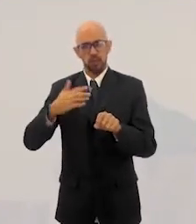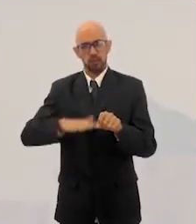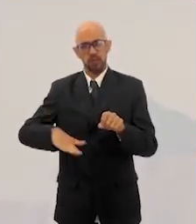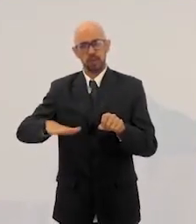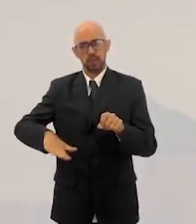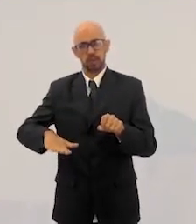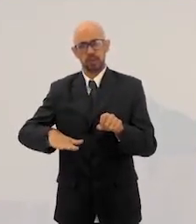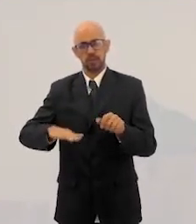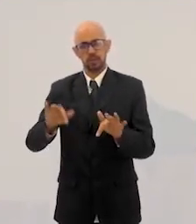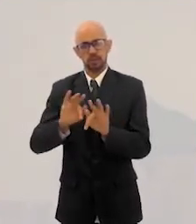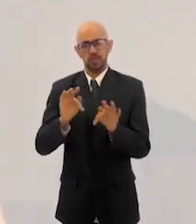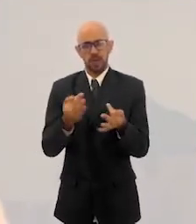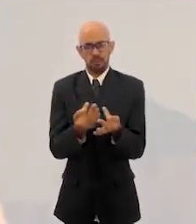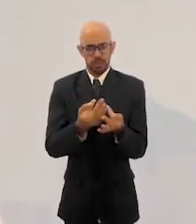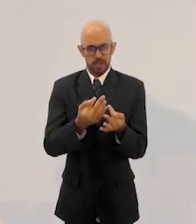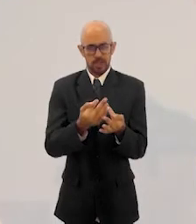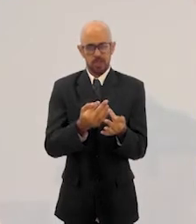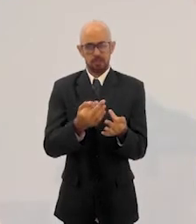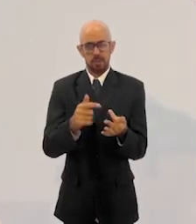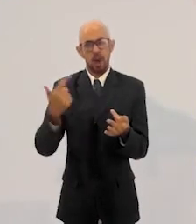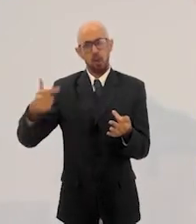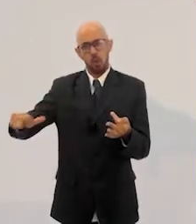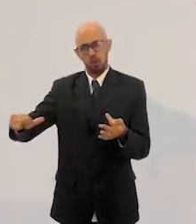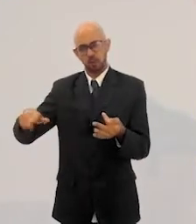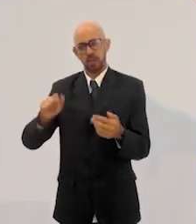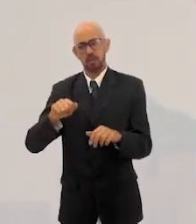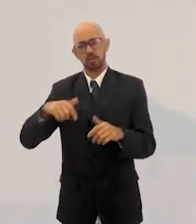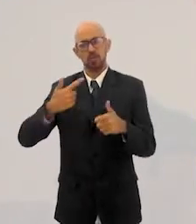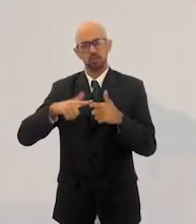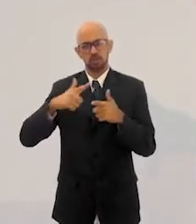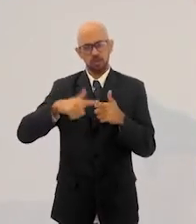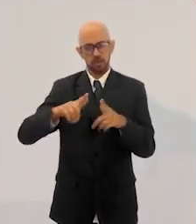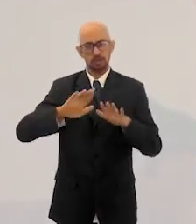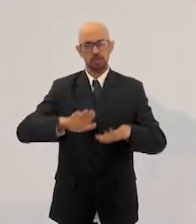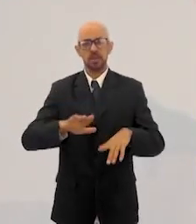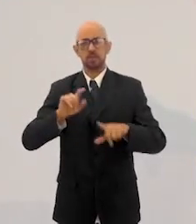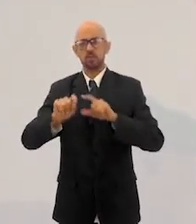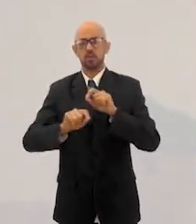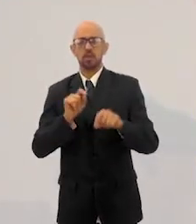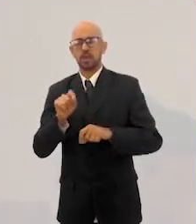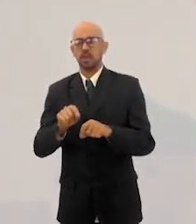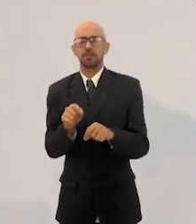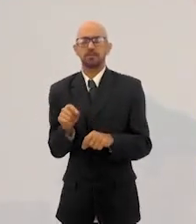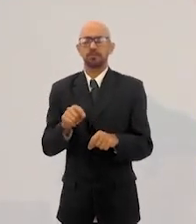passar de uma família para outra, tem os seus porém, mas por um outro lado, houve